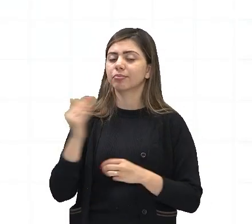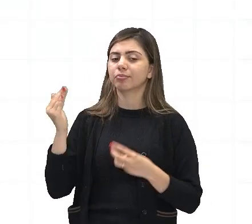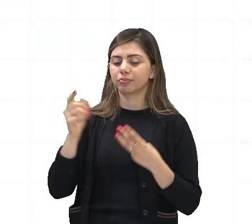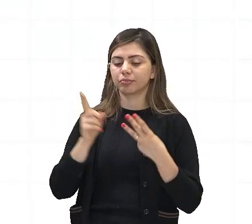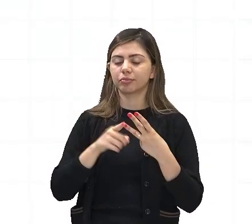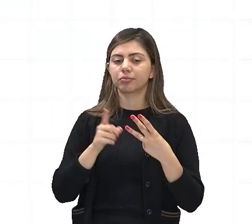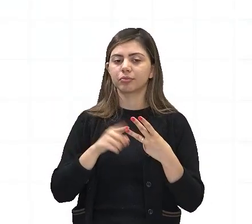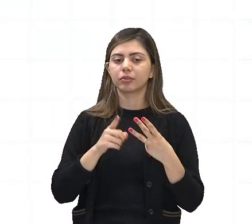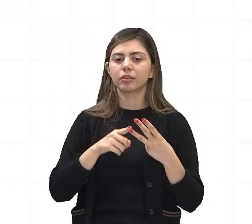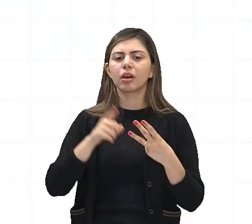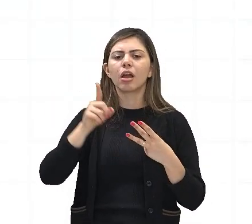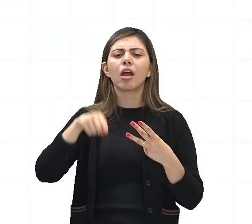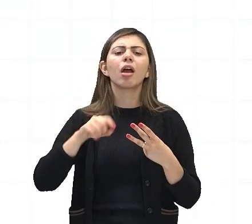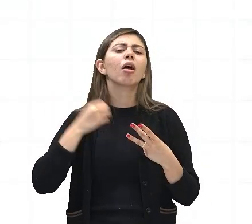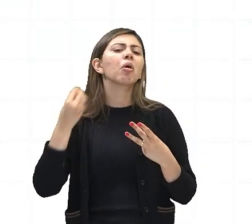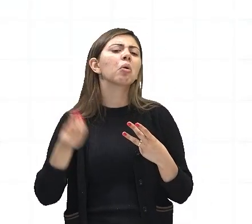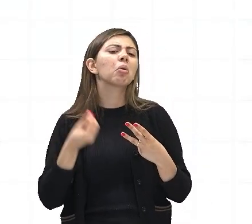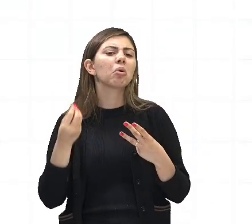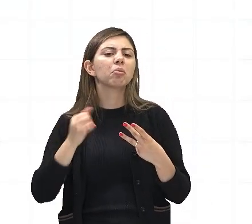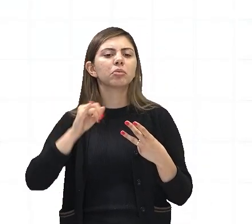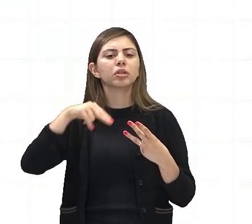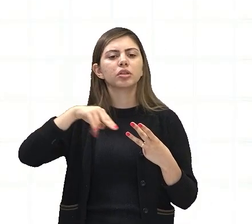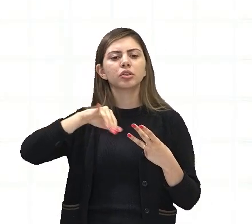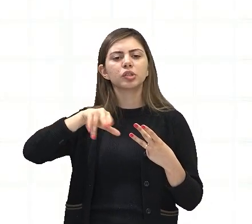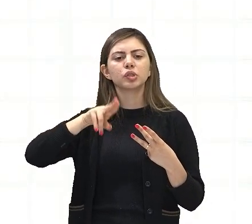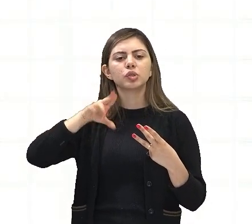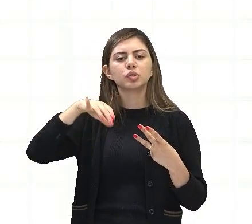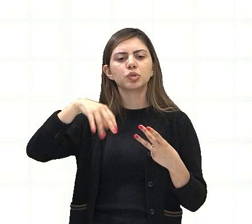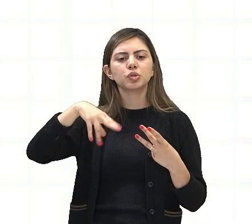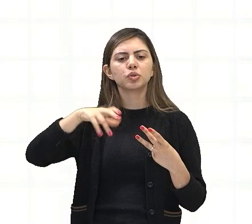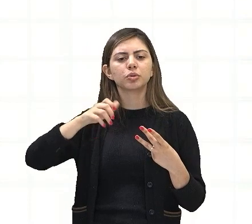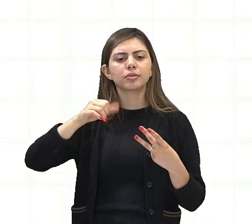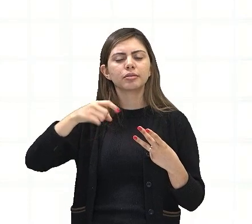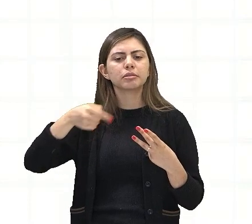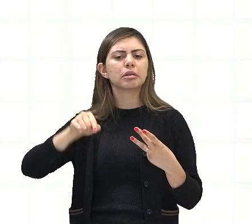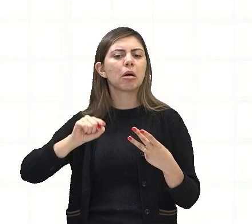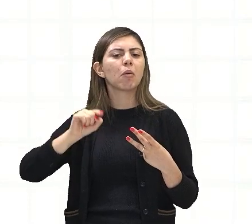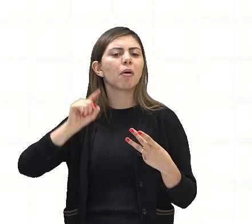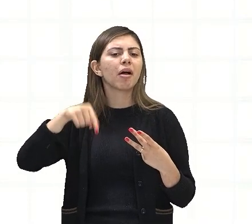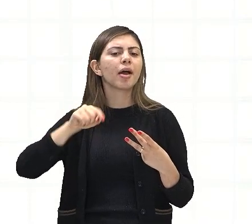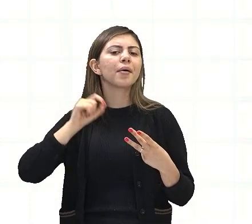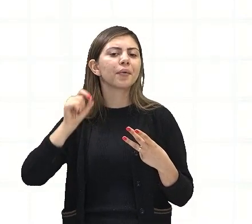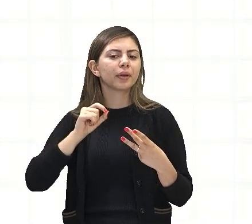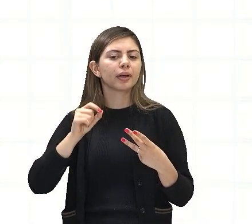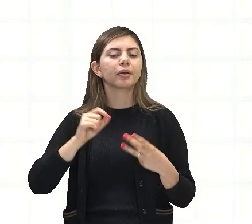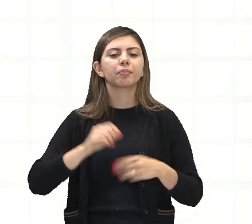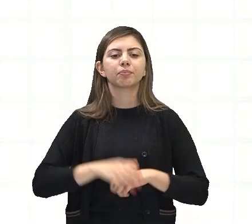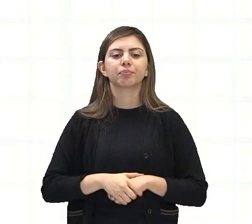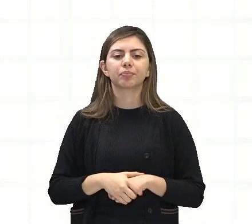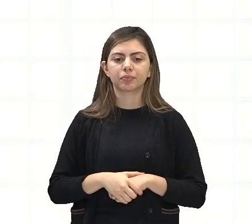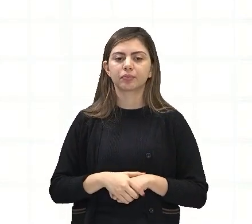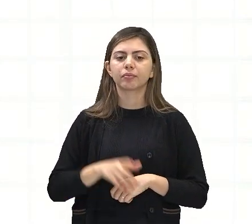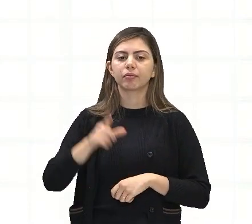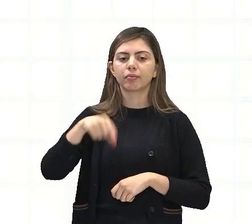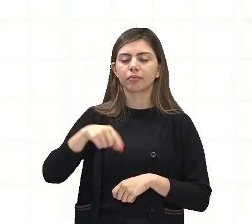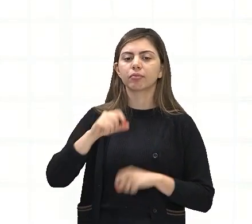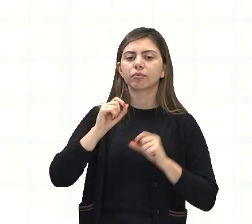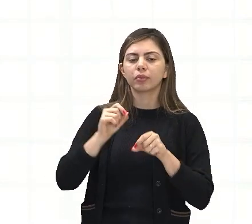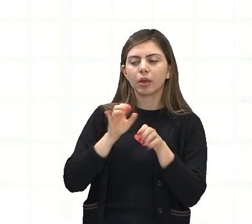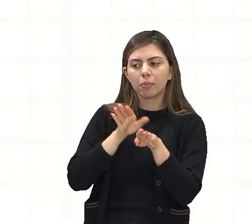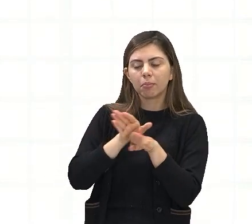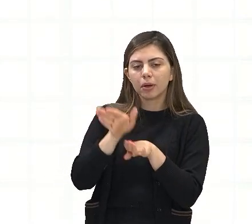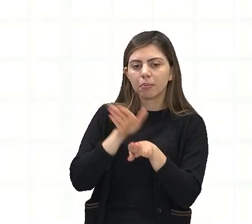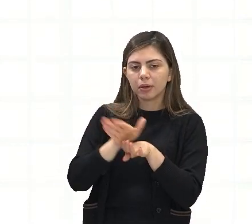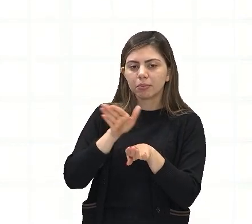bem. Que tipologia textual é esta? A injunção tem também um sinônimo, né?